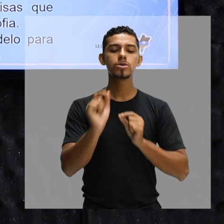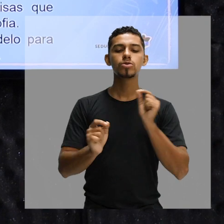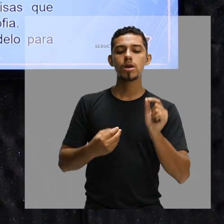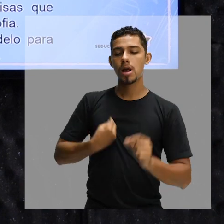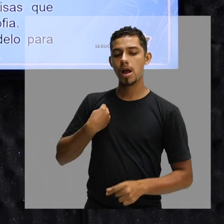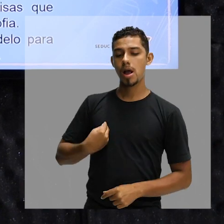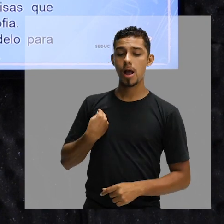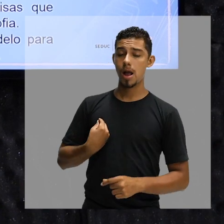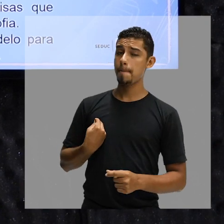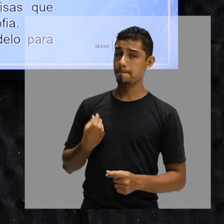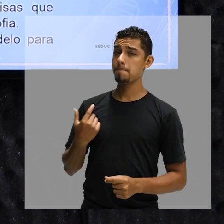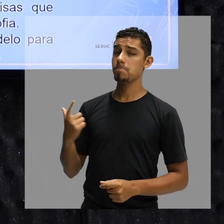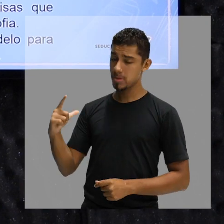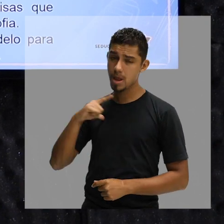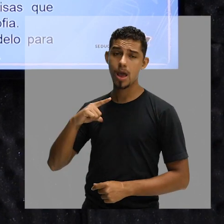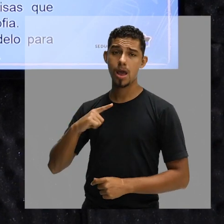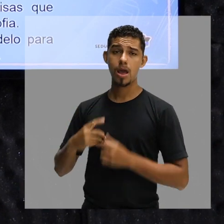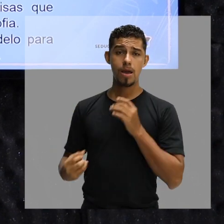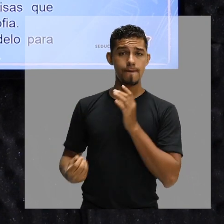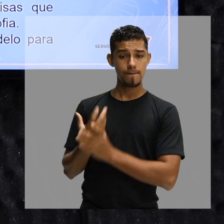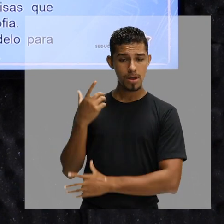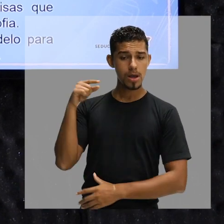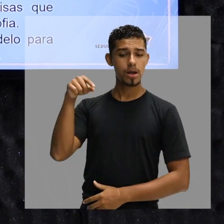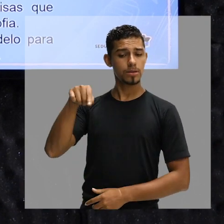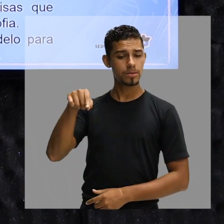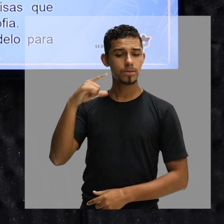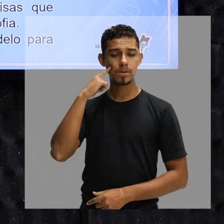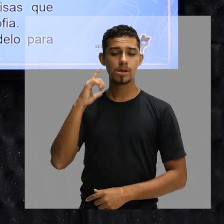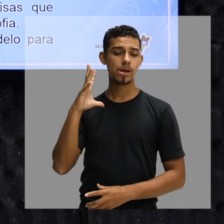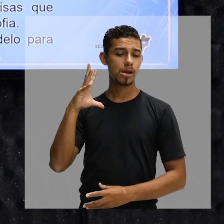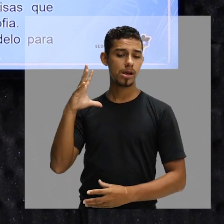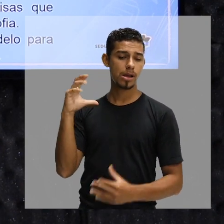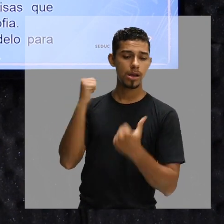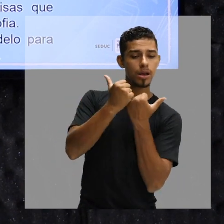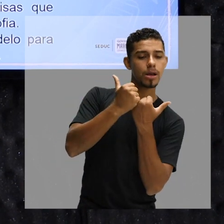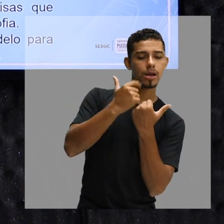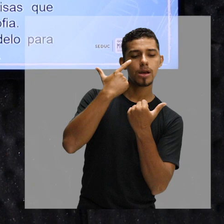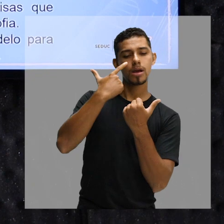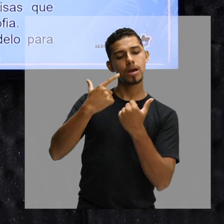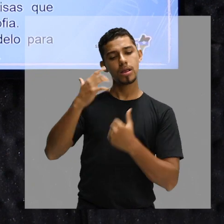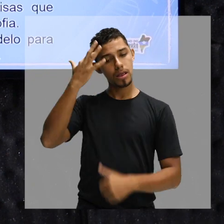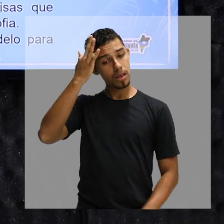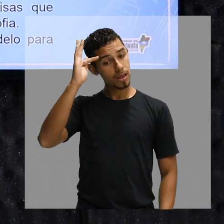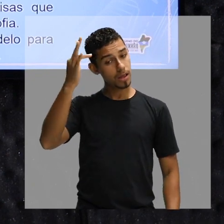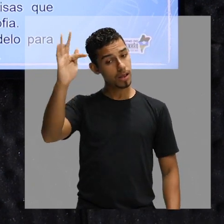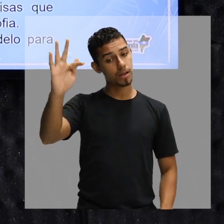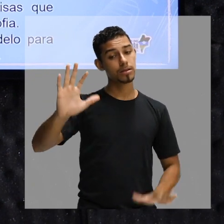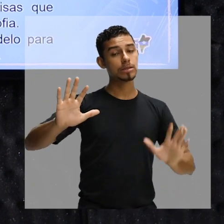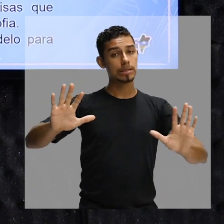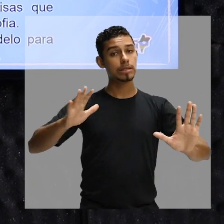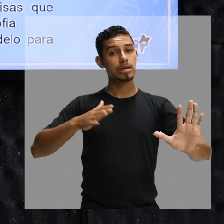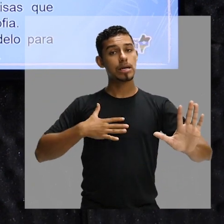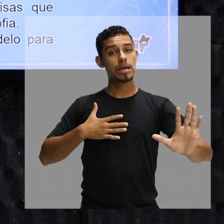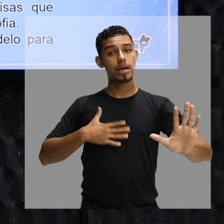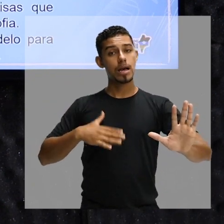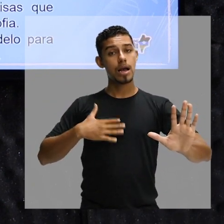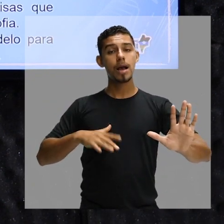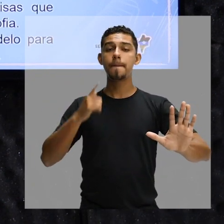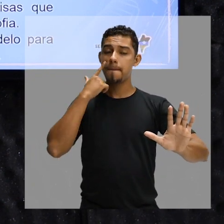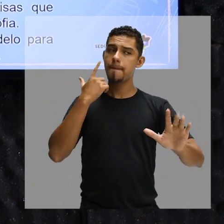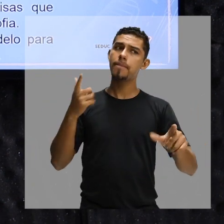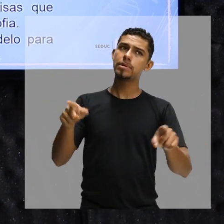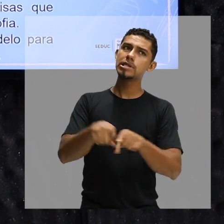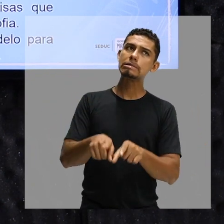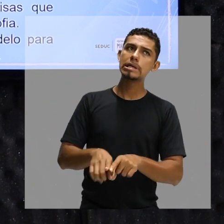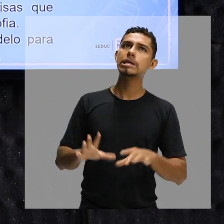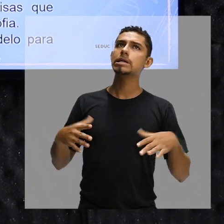existem e ocupar o lugar que outrora foi da filosofia. Bom, já está aqui também trazendo algo de forma